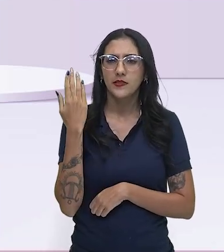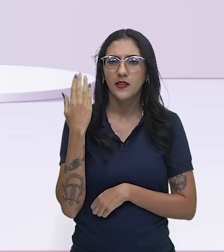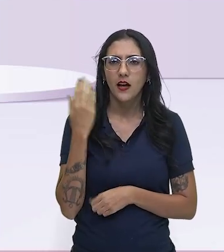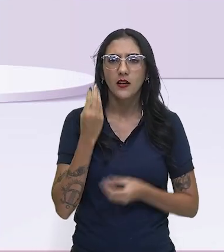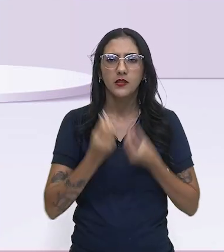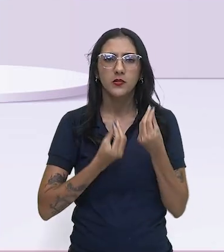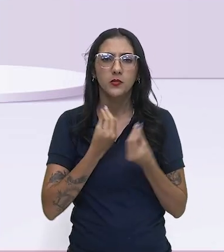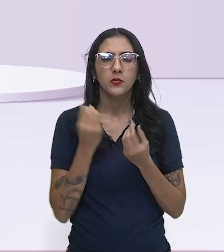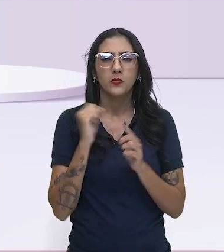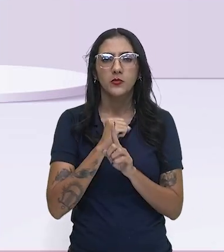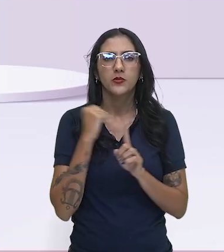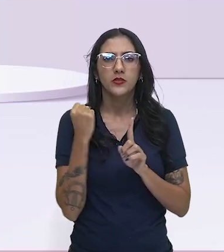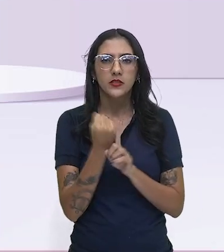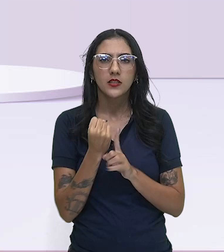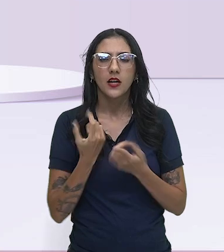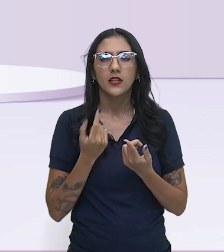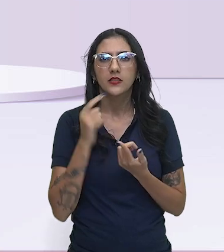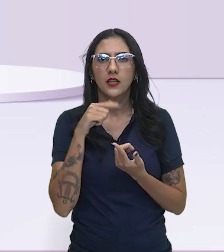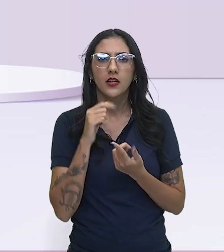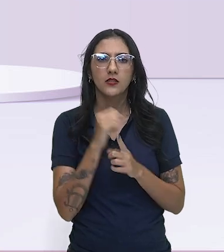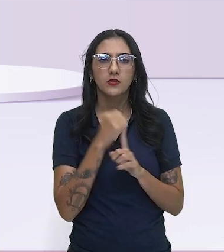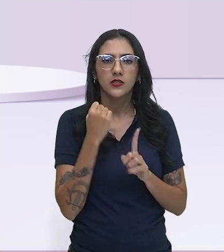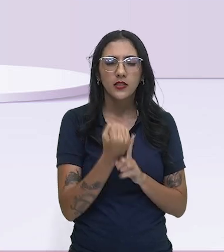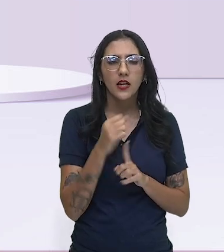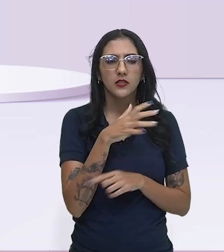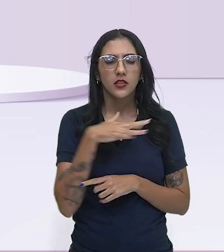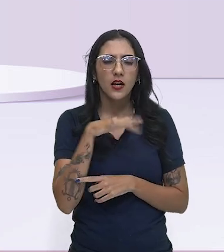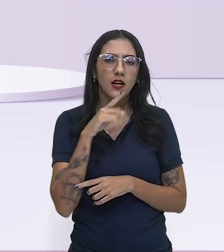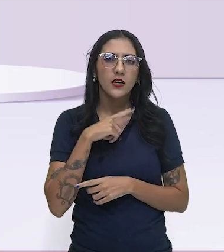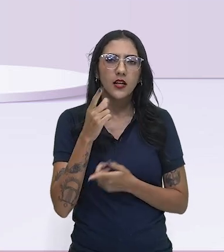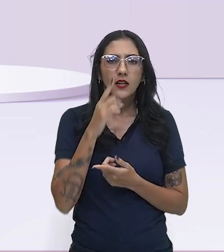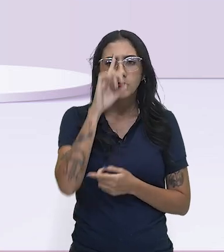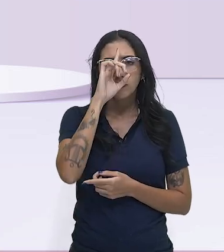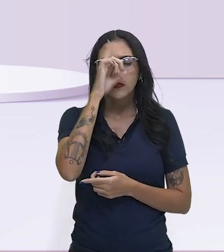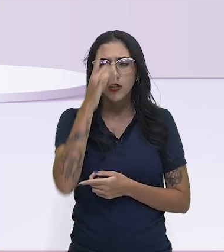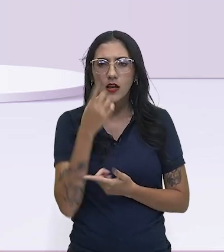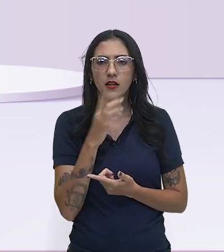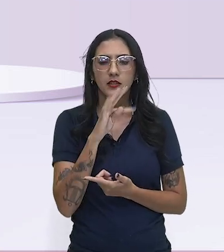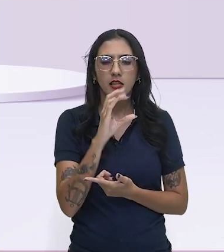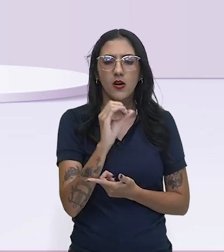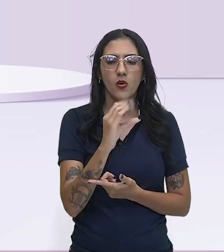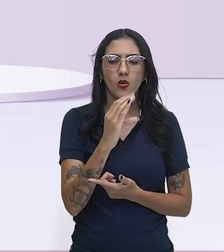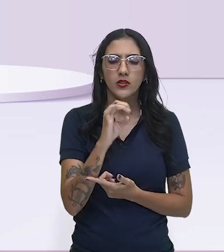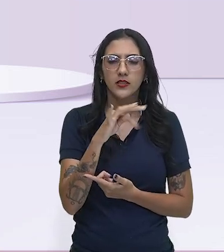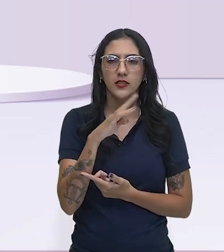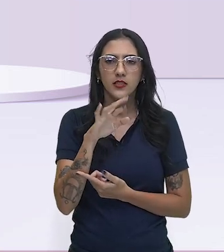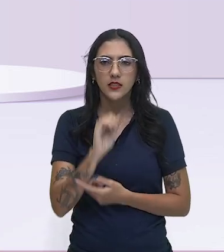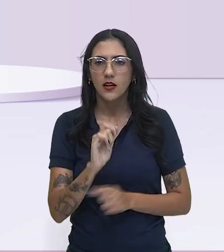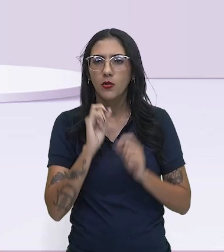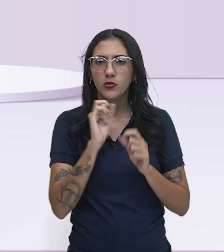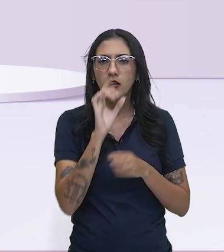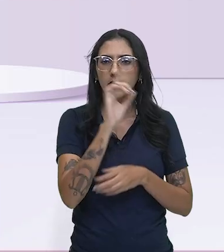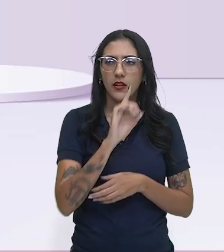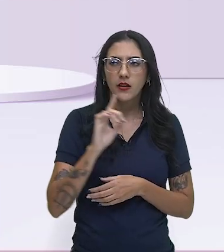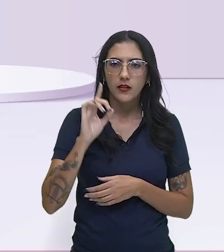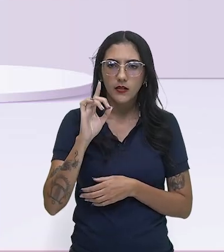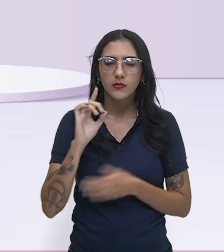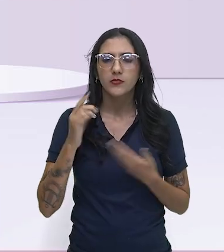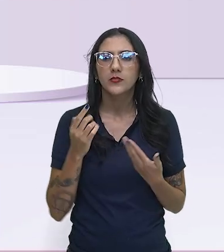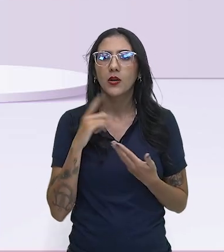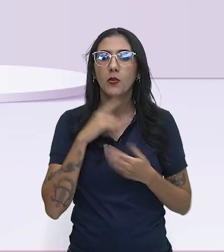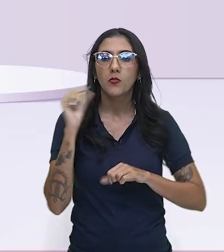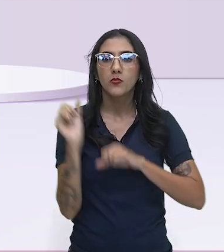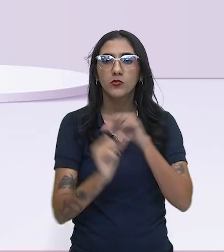A sociedade era baseada, né, numa ideia teocêntrica, na ideia de Deus. Passamos